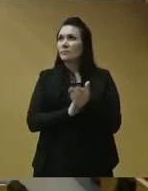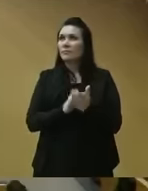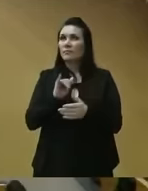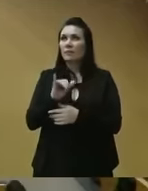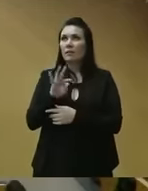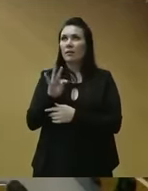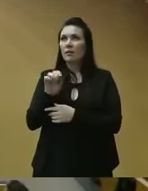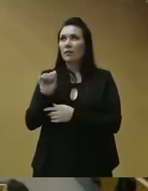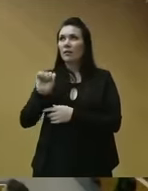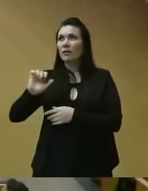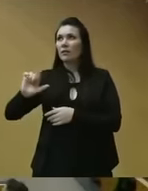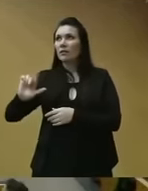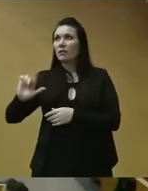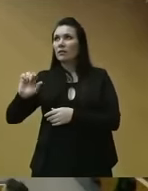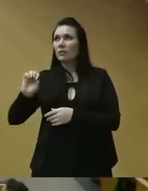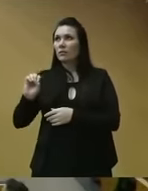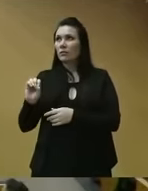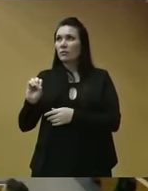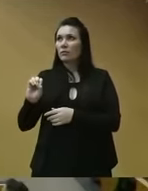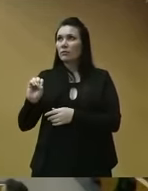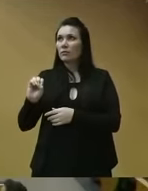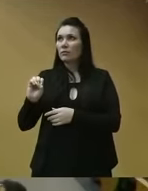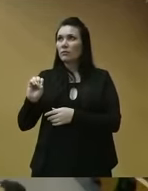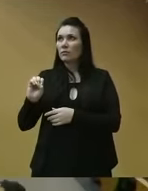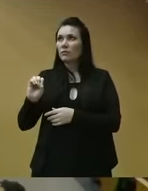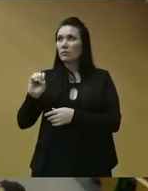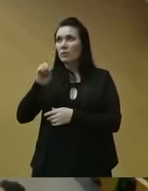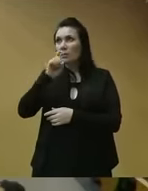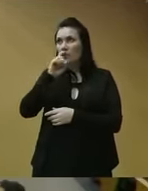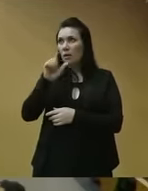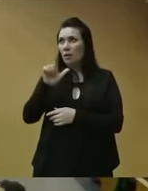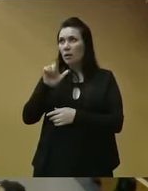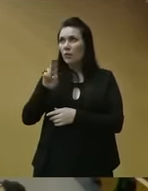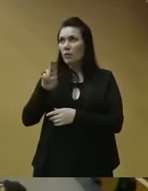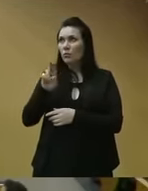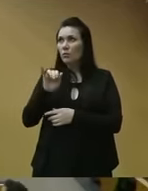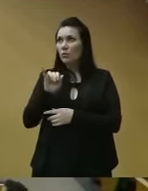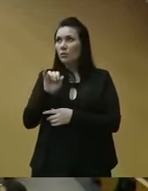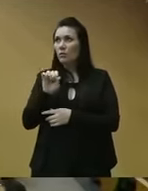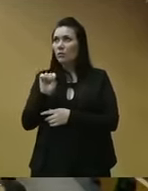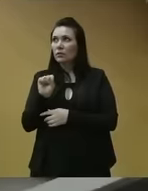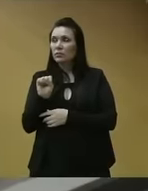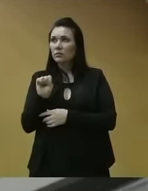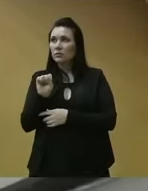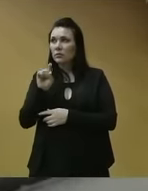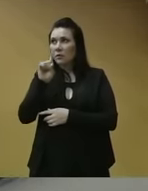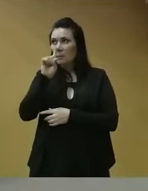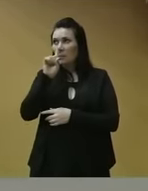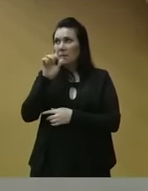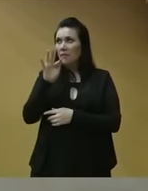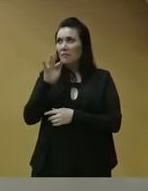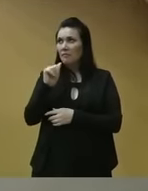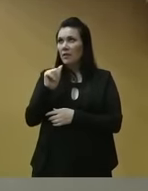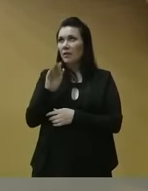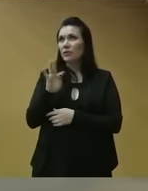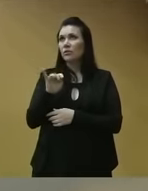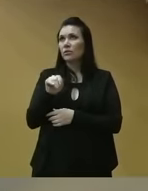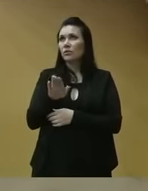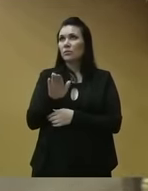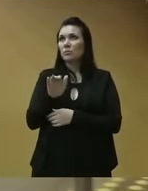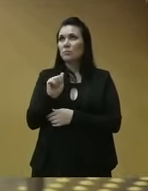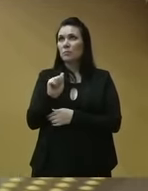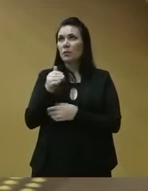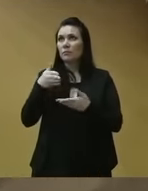Ítalo da Silveira Corvelo, filho de Luiz Alberto Corvelo e Fátima Feijó da Silveira, natural de